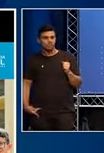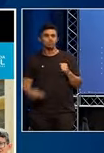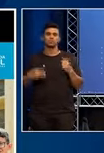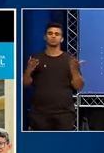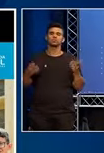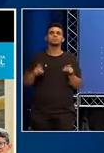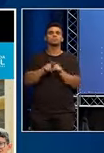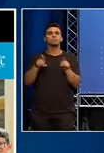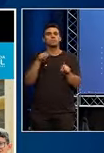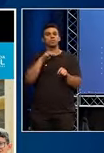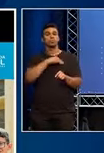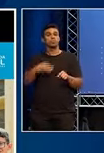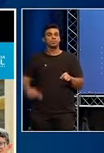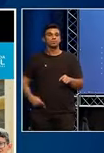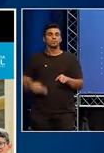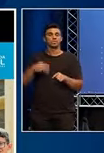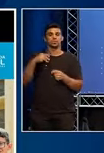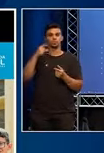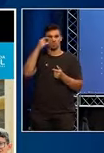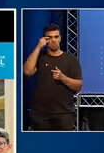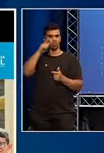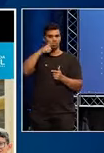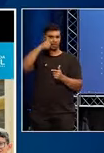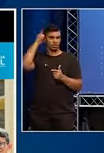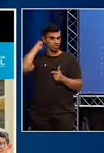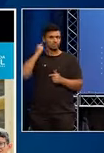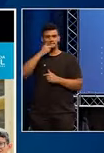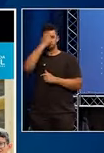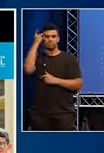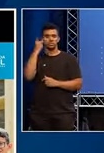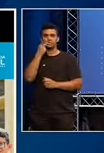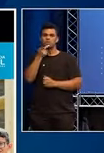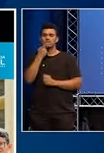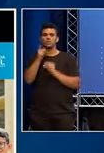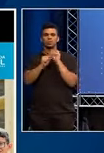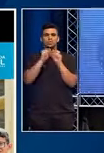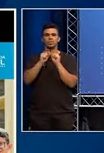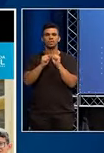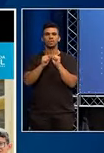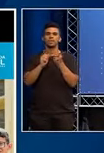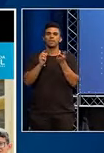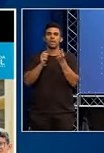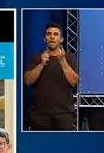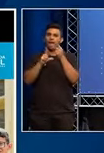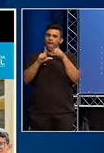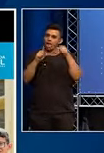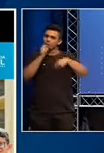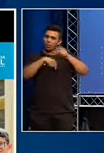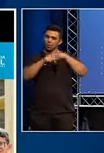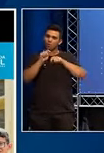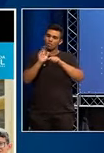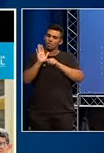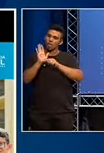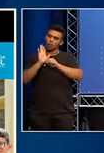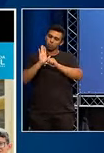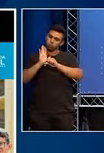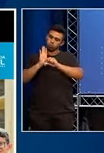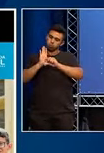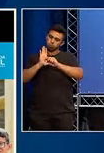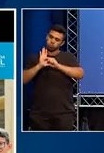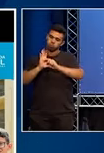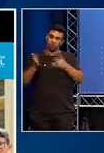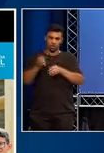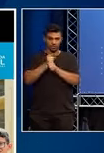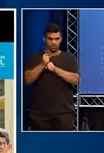Guedes. Muita gente estava falando que a economia ia crescer pouco esse ano. Bem, do ponto de vista da Caixa